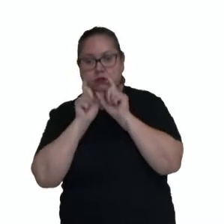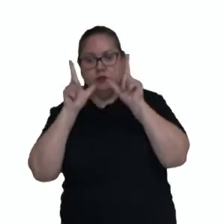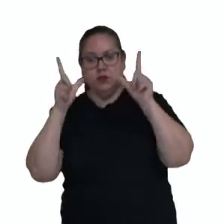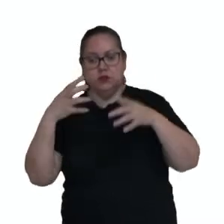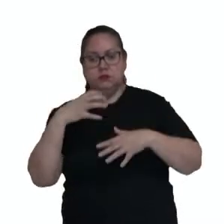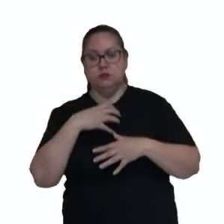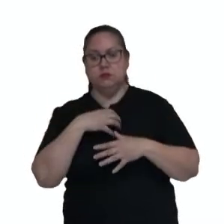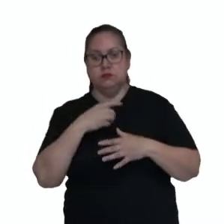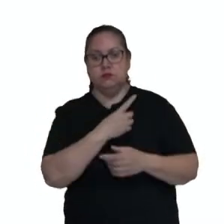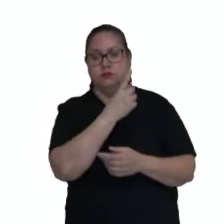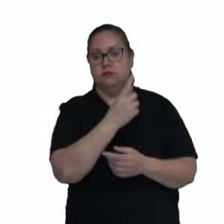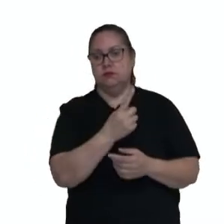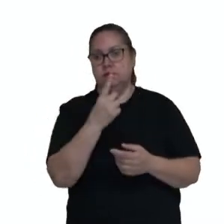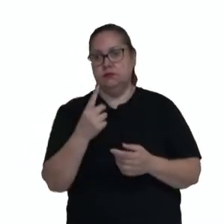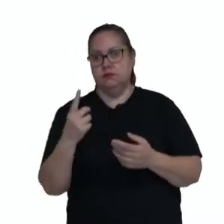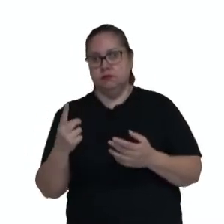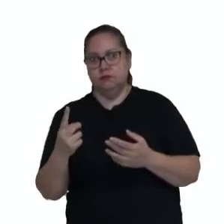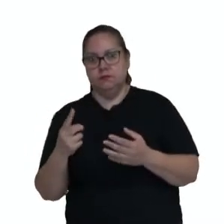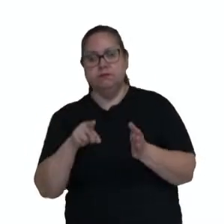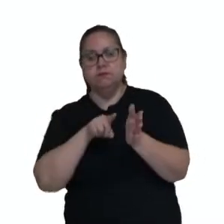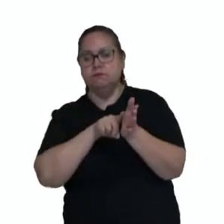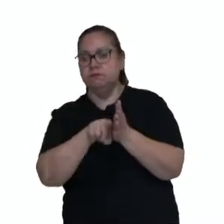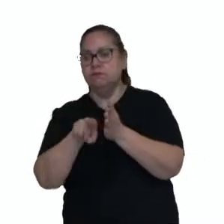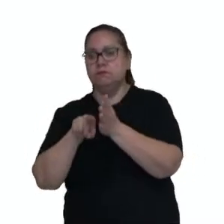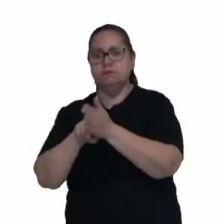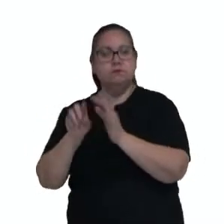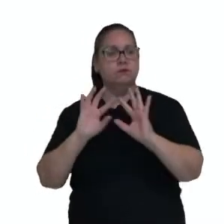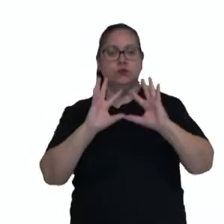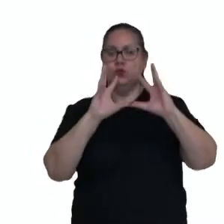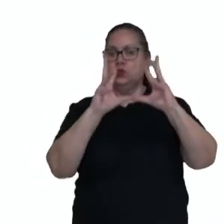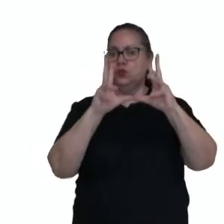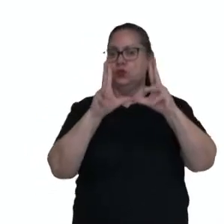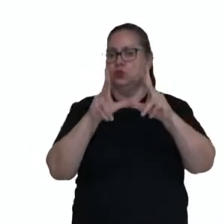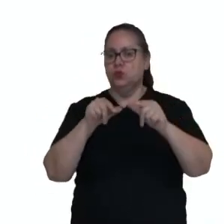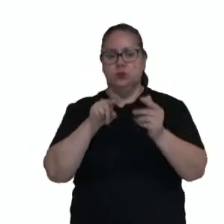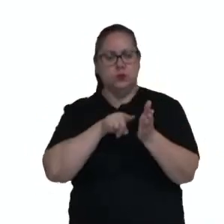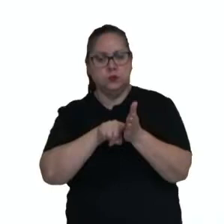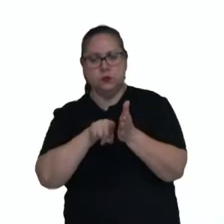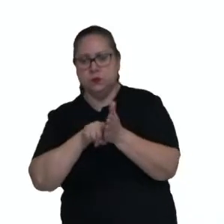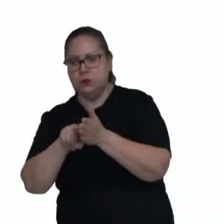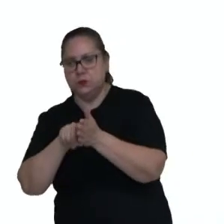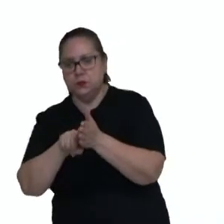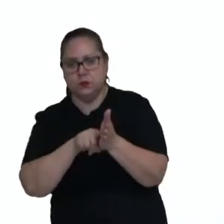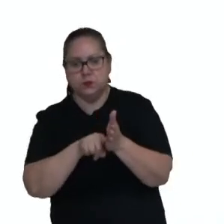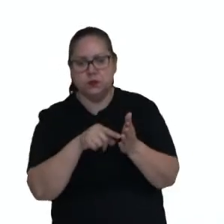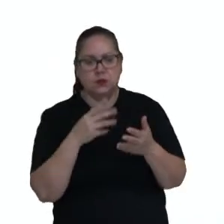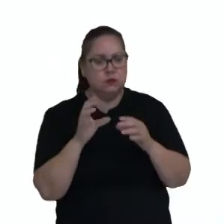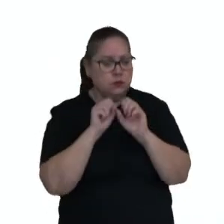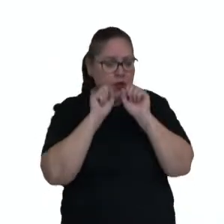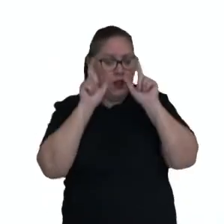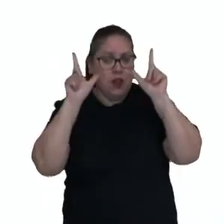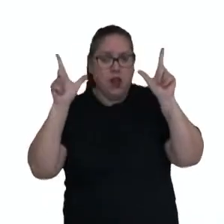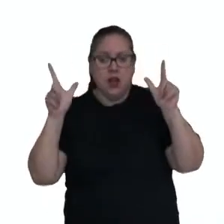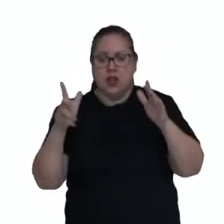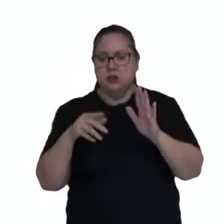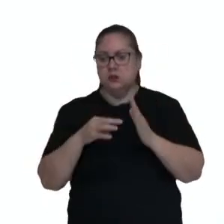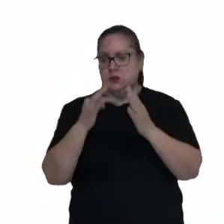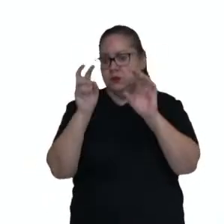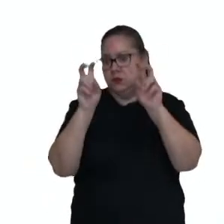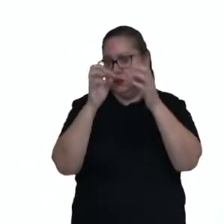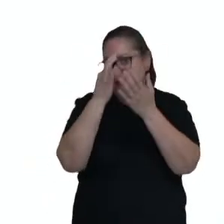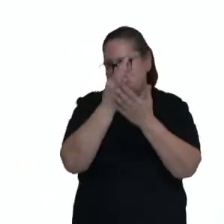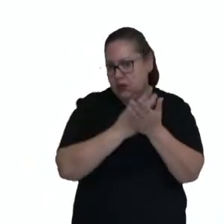sentido de cada uma, questionando tudo, né? Todas as questões que ficaram não muito claras dos textos e